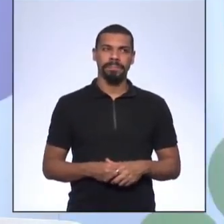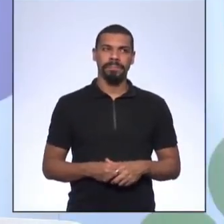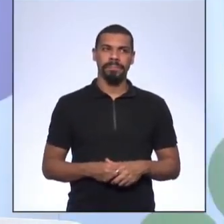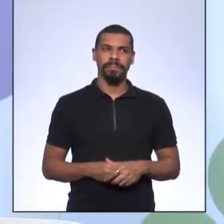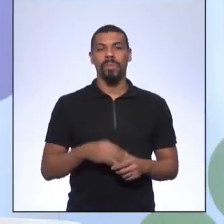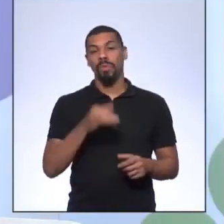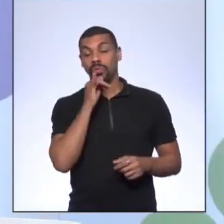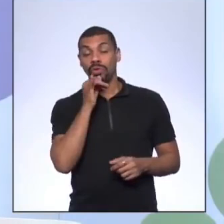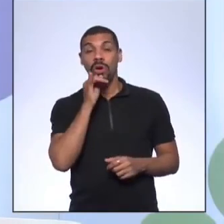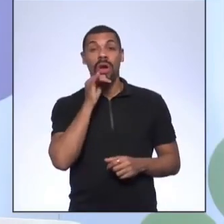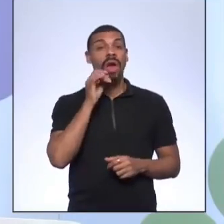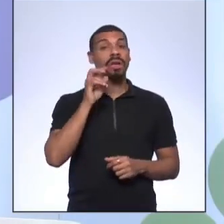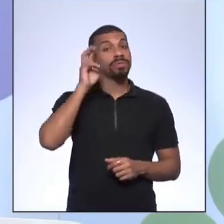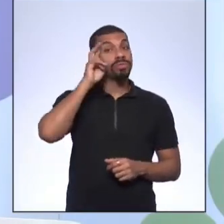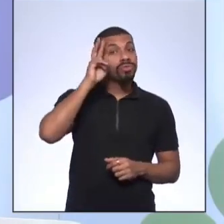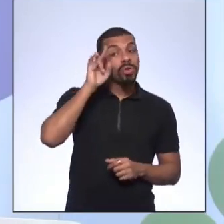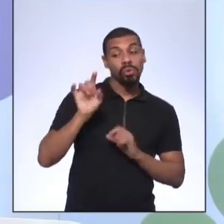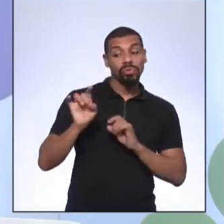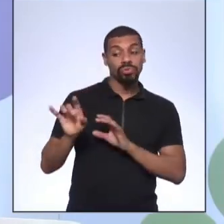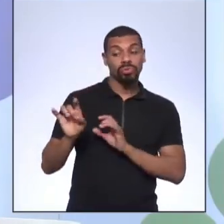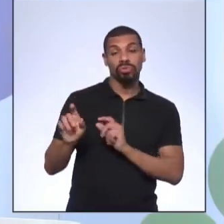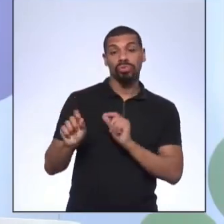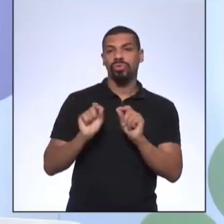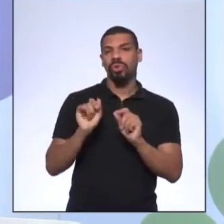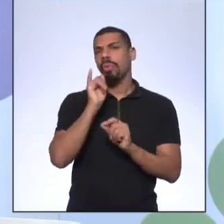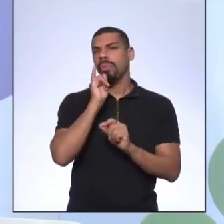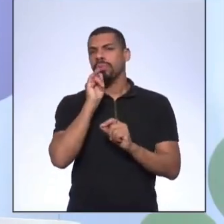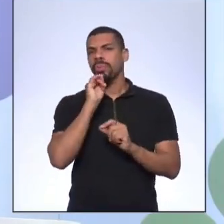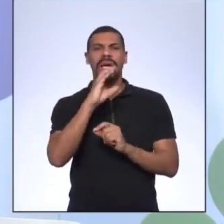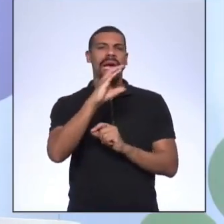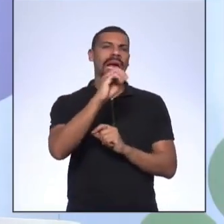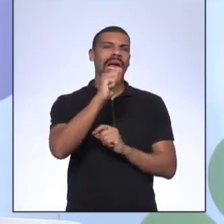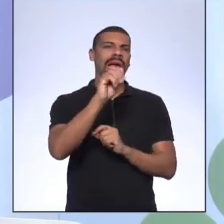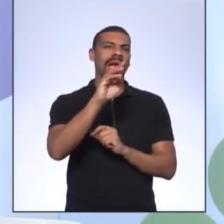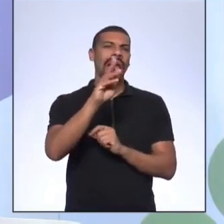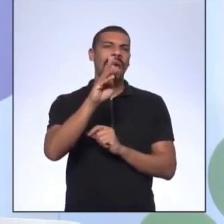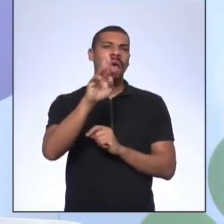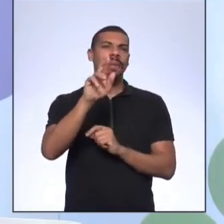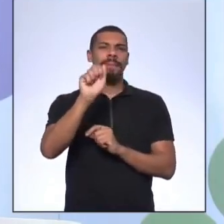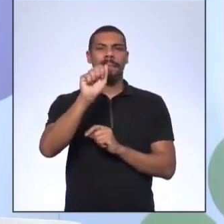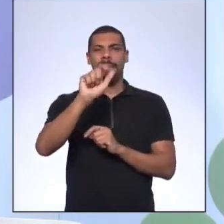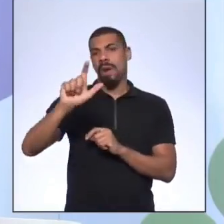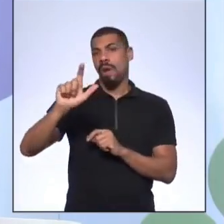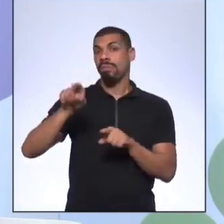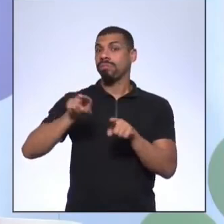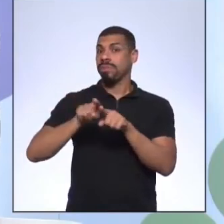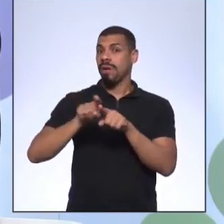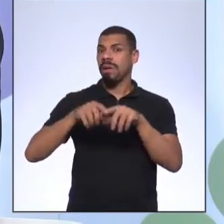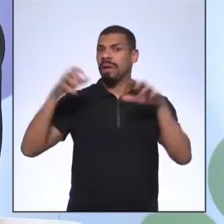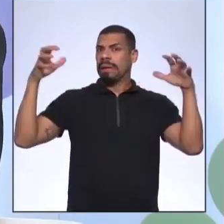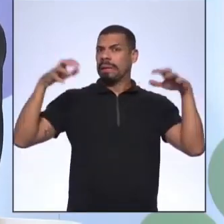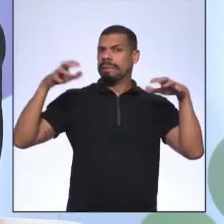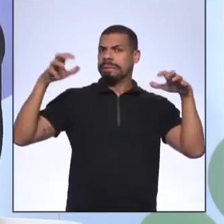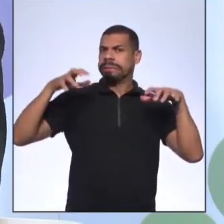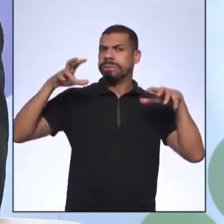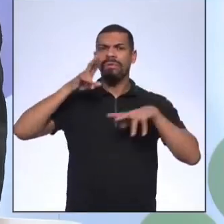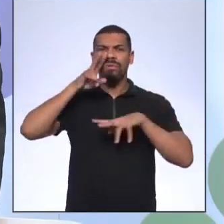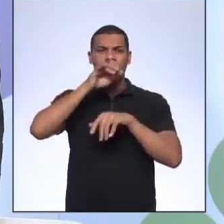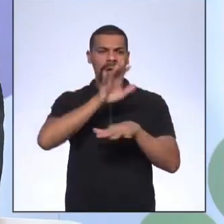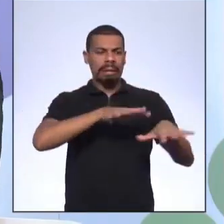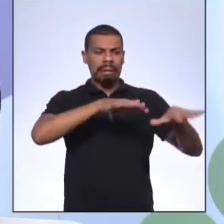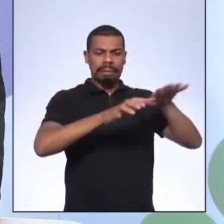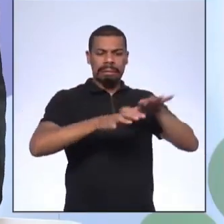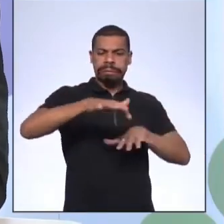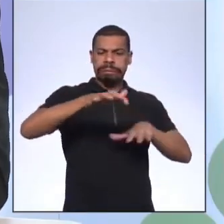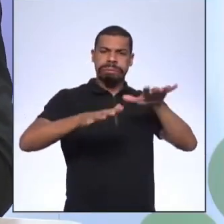das teorias que se fala da chegada de Cabral nas terras brasileiras é que houve uma tempestade no mar e as caravelas